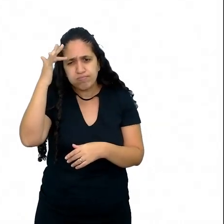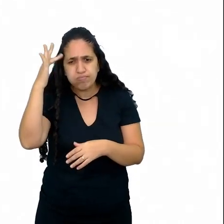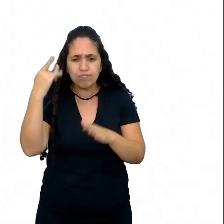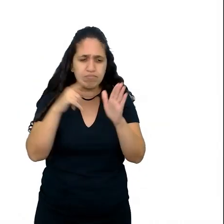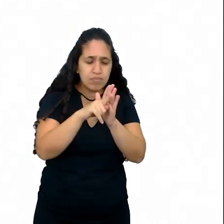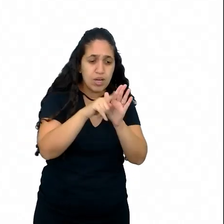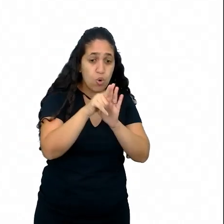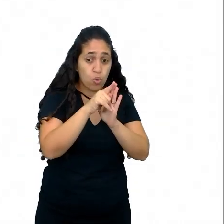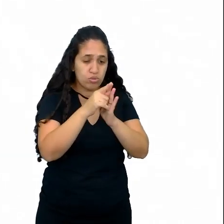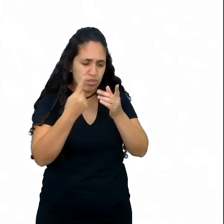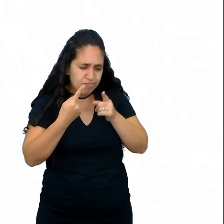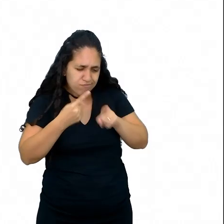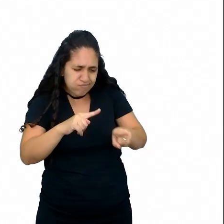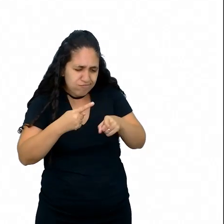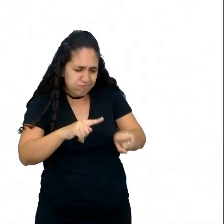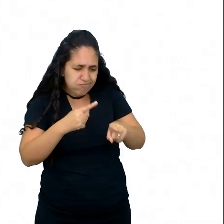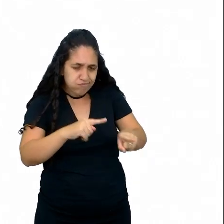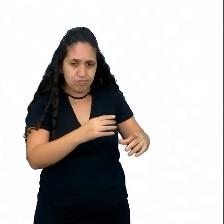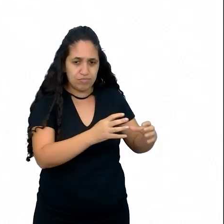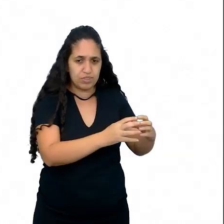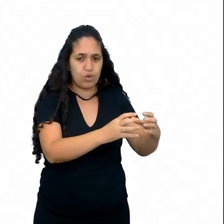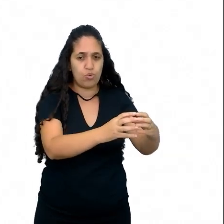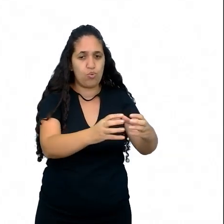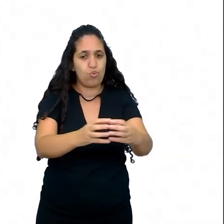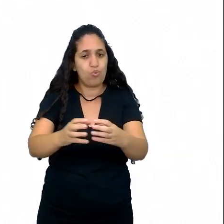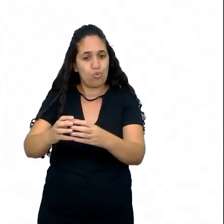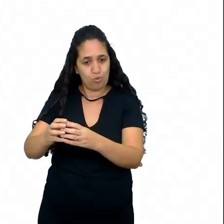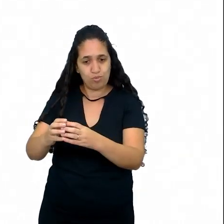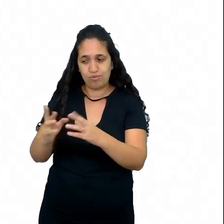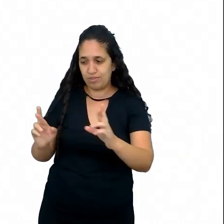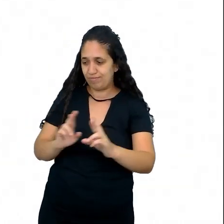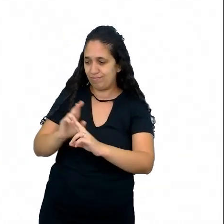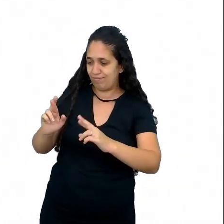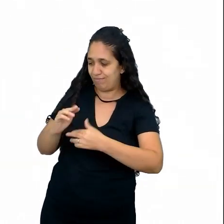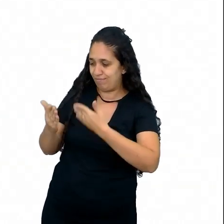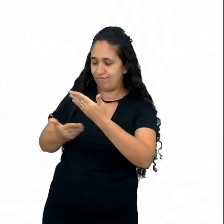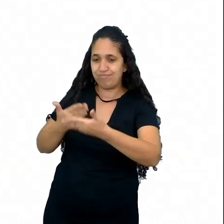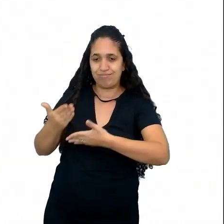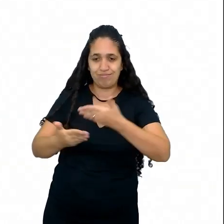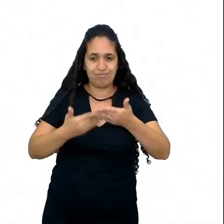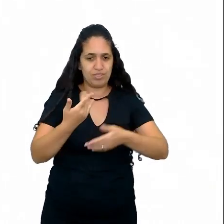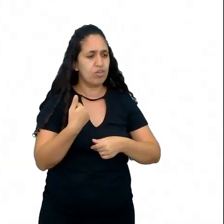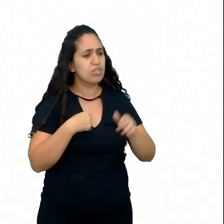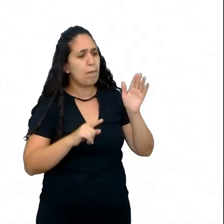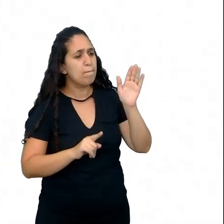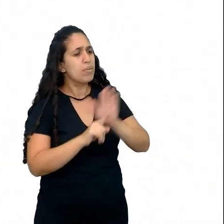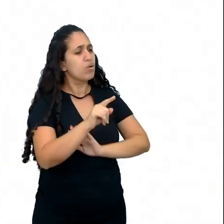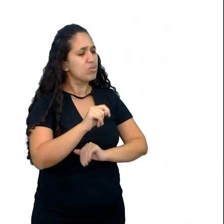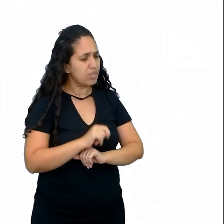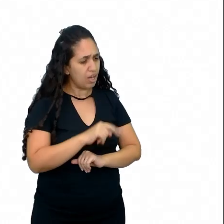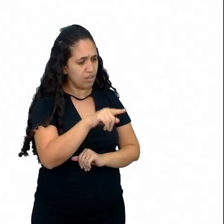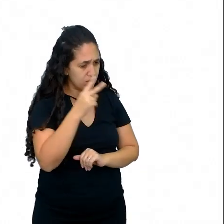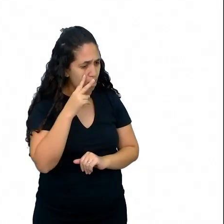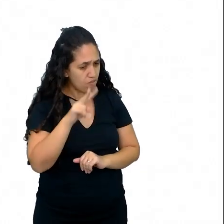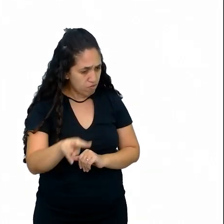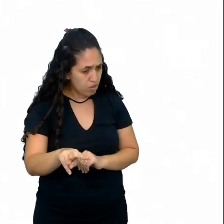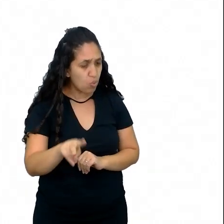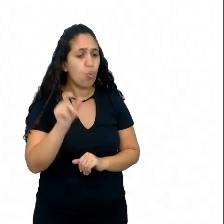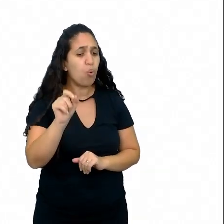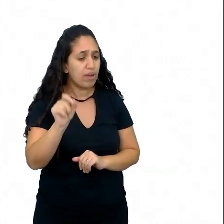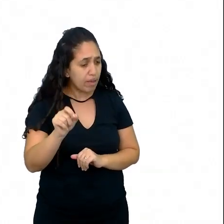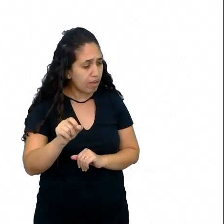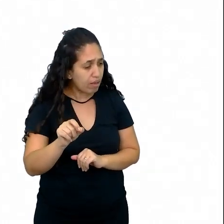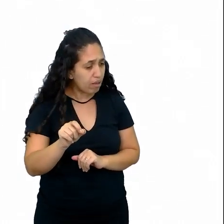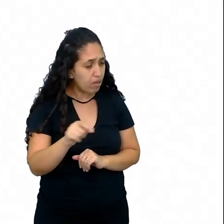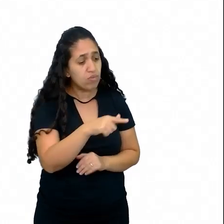as discussões de forma que os grupos possam fazer intervenções entre si. Não adianta só perguntar para o aluno, tá, você viu, tá, o que é isso?